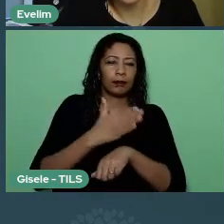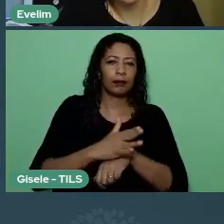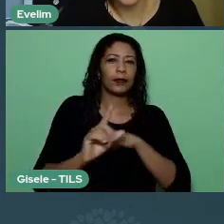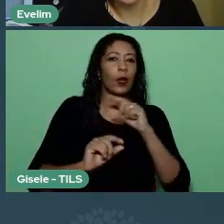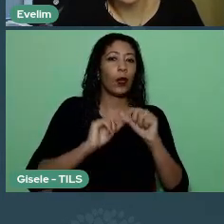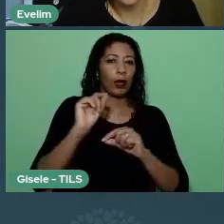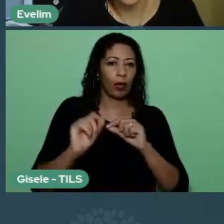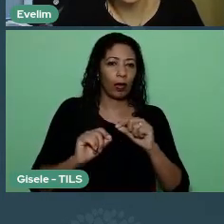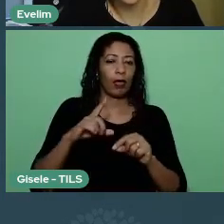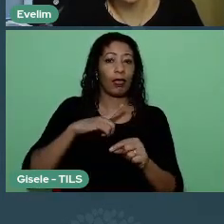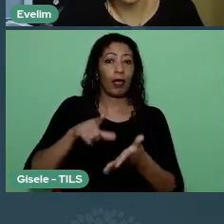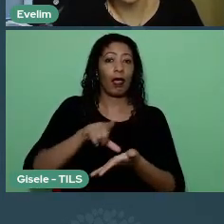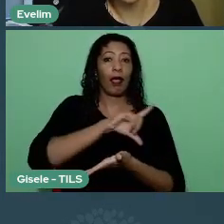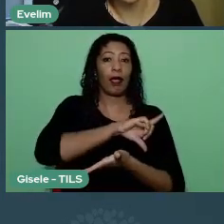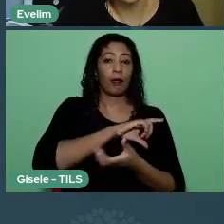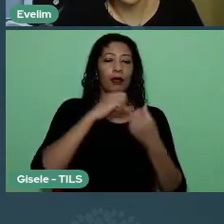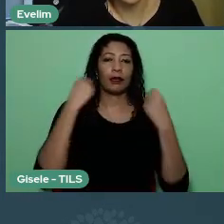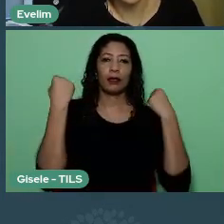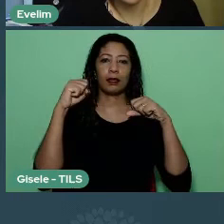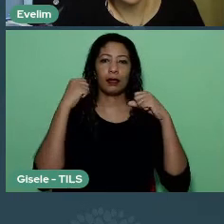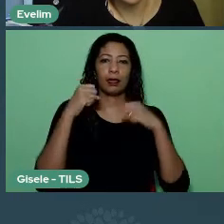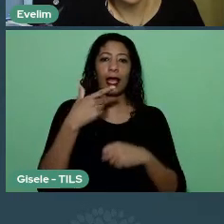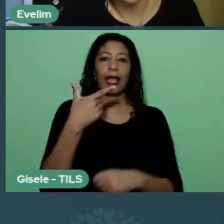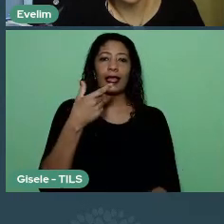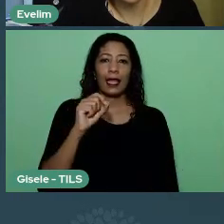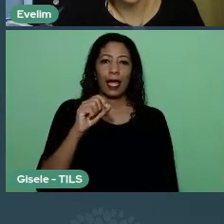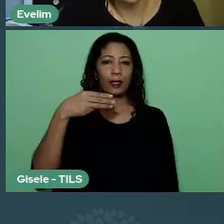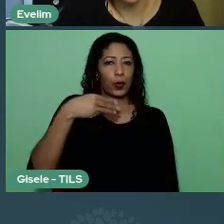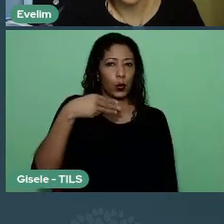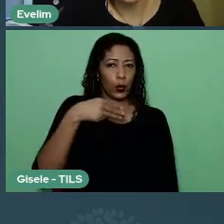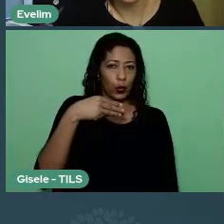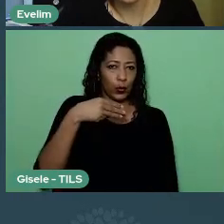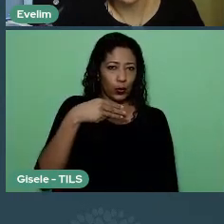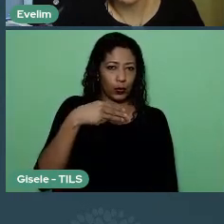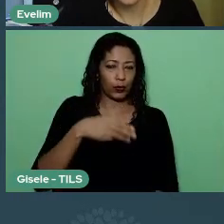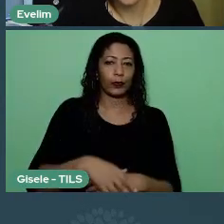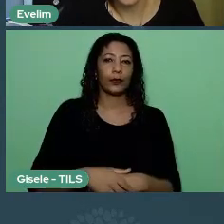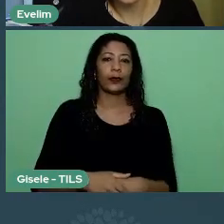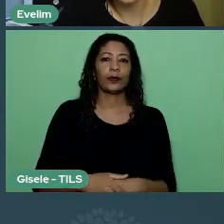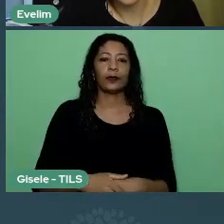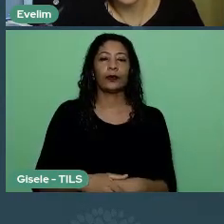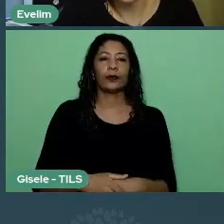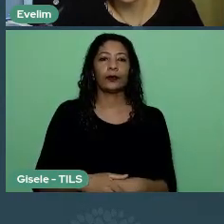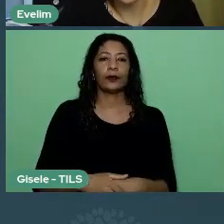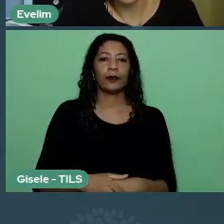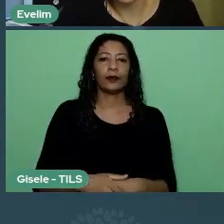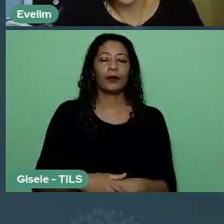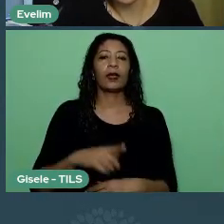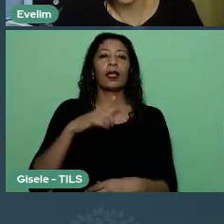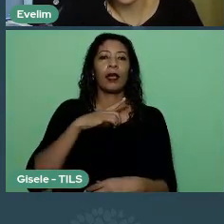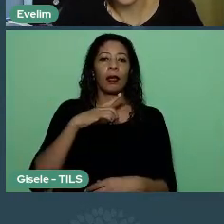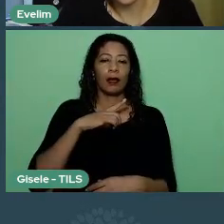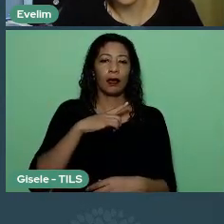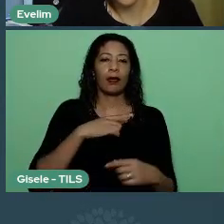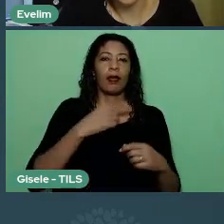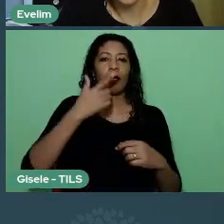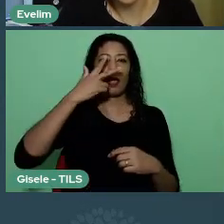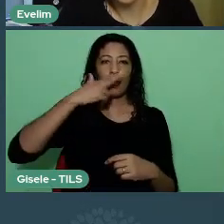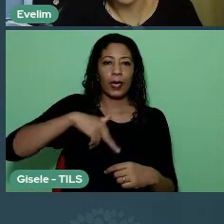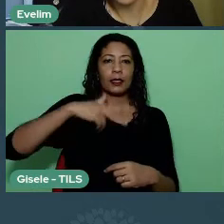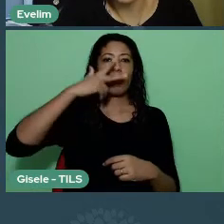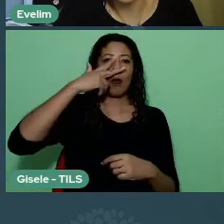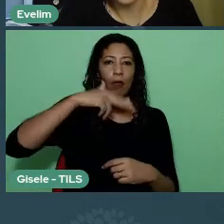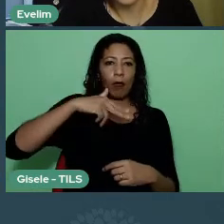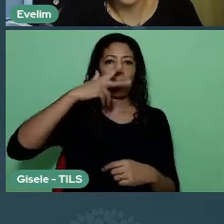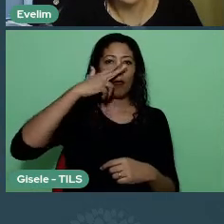um aquecimento, né, de 10 minutos e que sejam feitas séries com mais repetições,